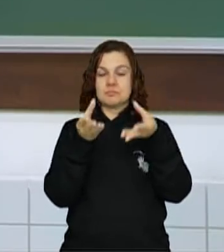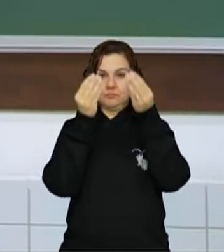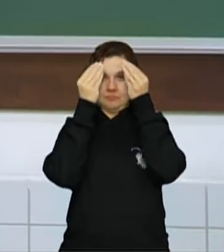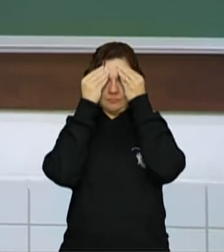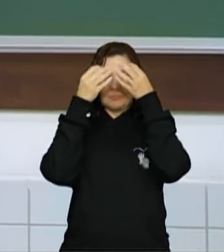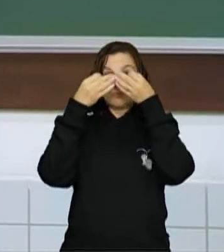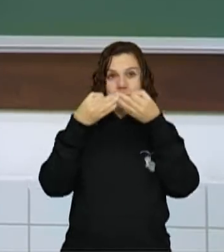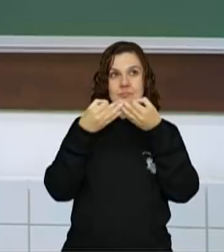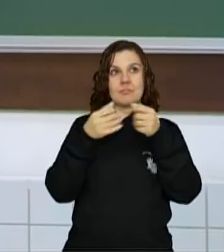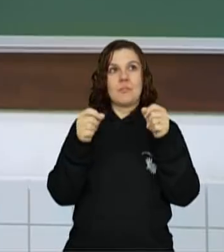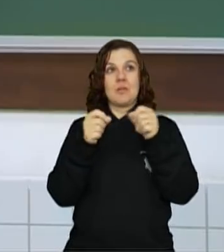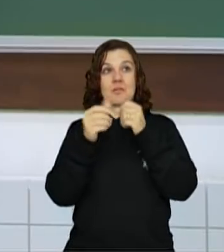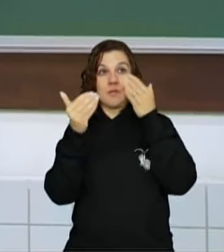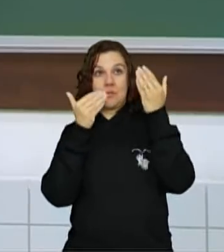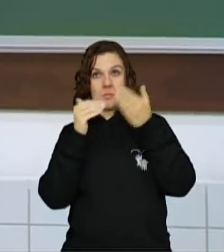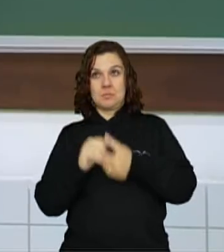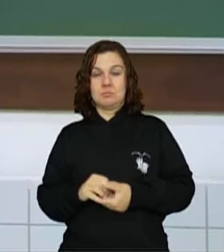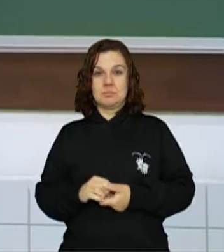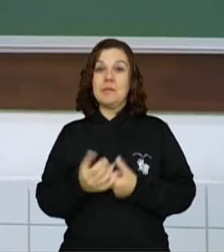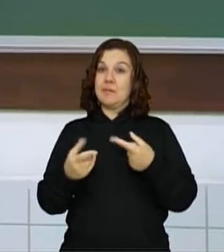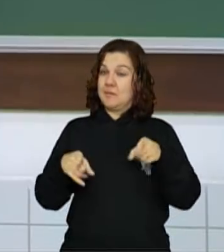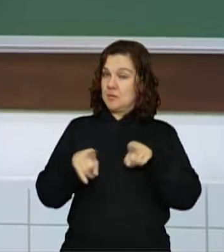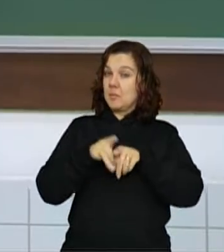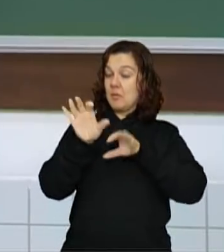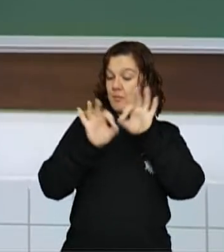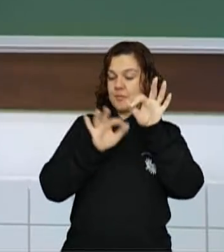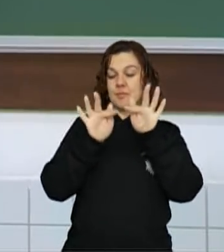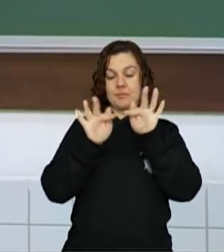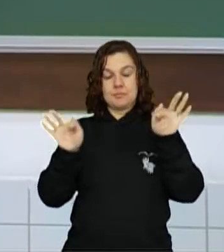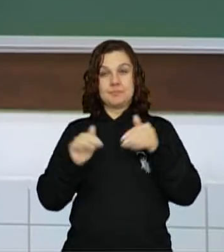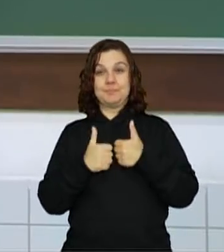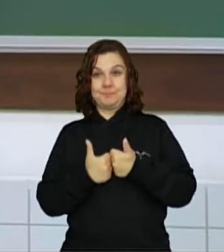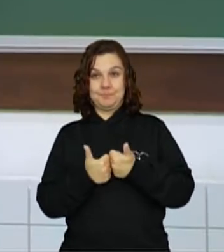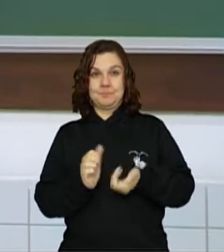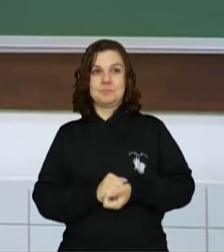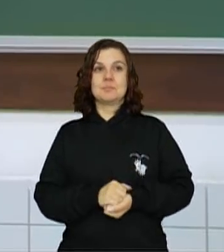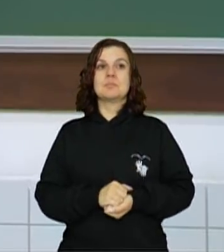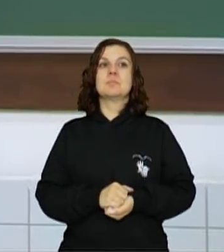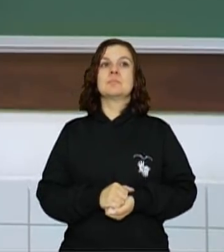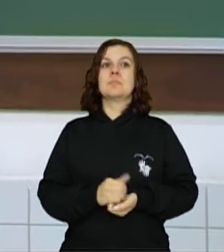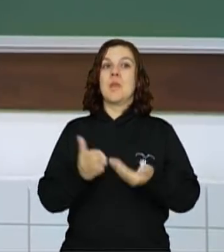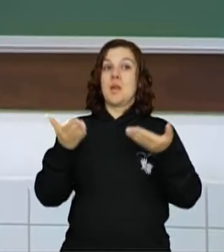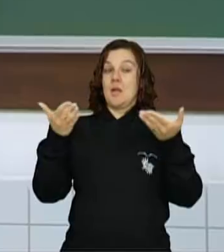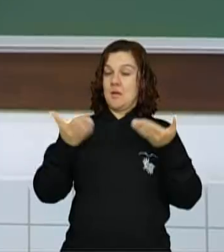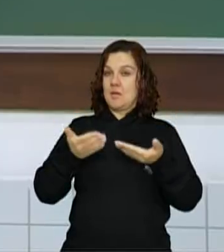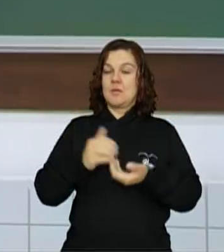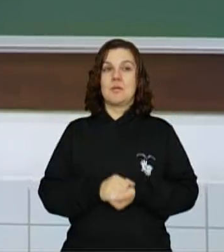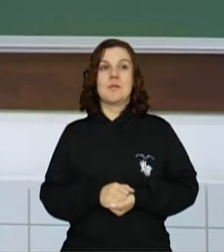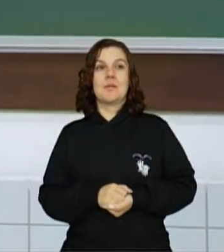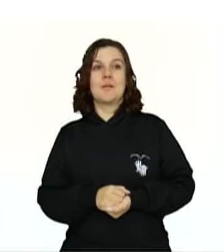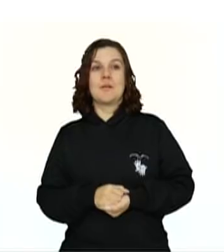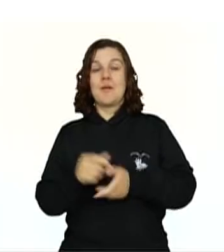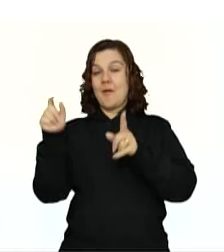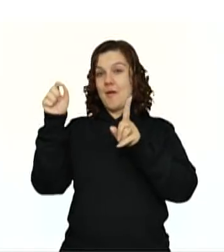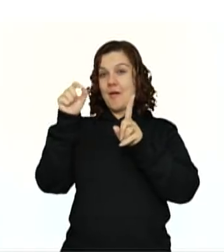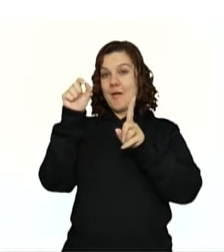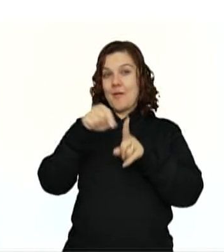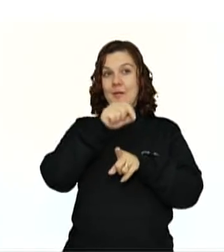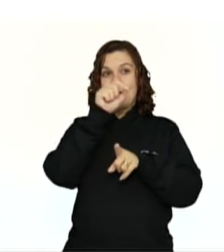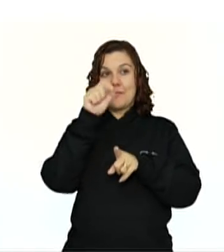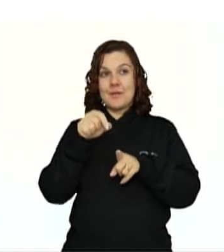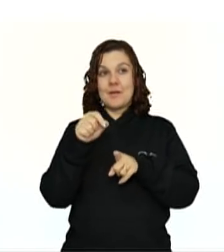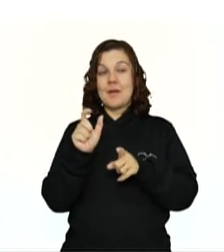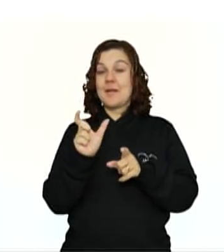direitinho e fazer comparações e até construir frases, beleza? Então vamos lá. Marque a alternativa em que